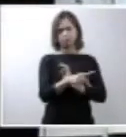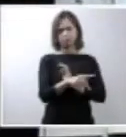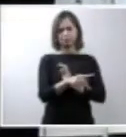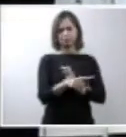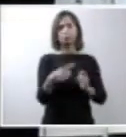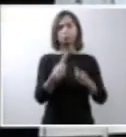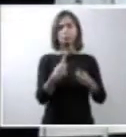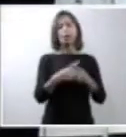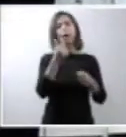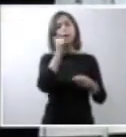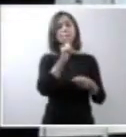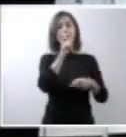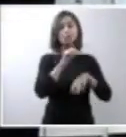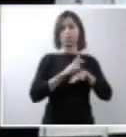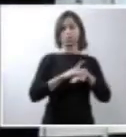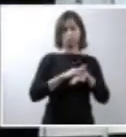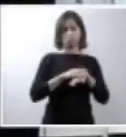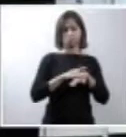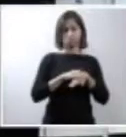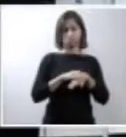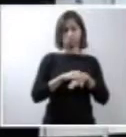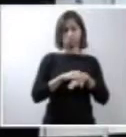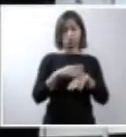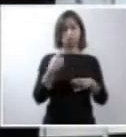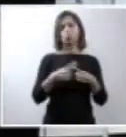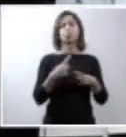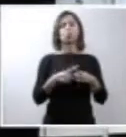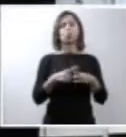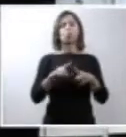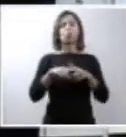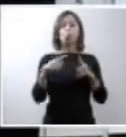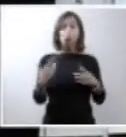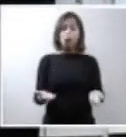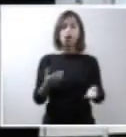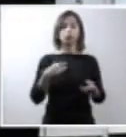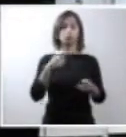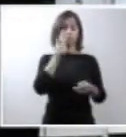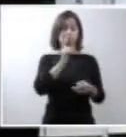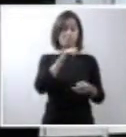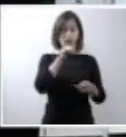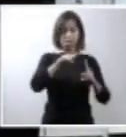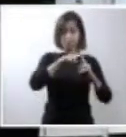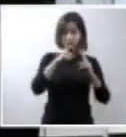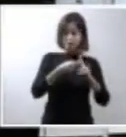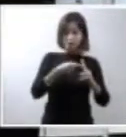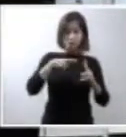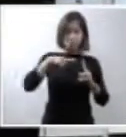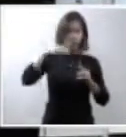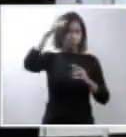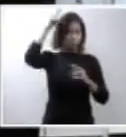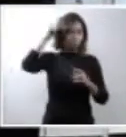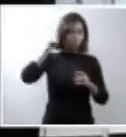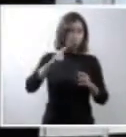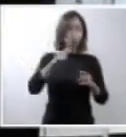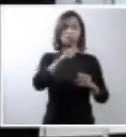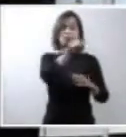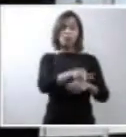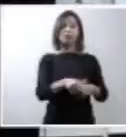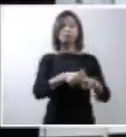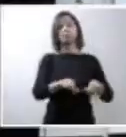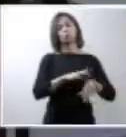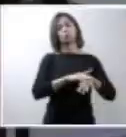mãe doente, porque a unidade feto-placentária, que é única e tem um componente doente, ela tem que